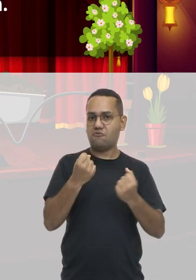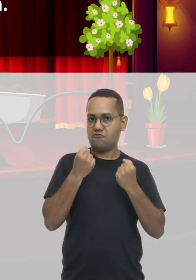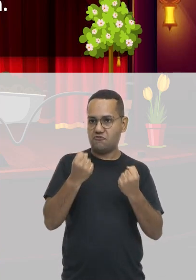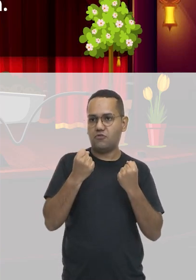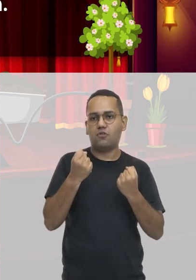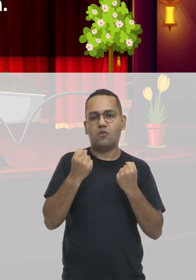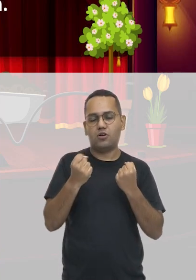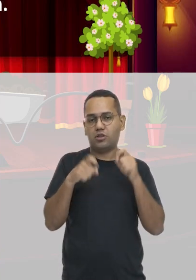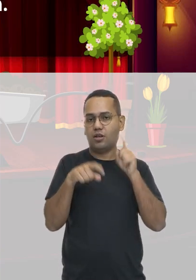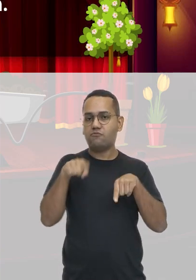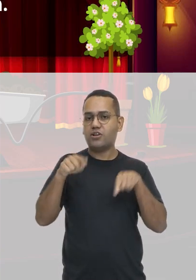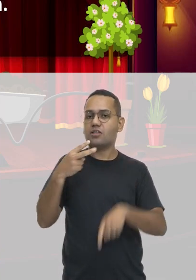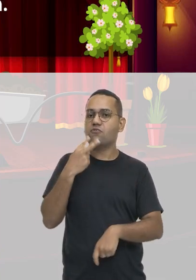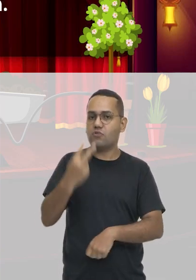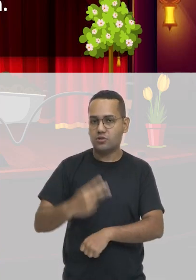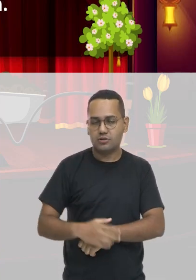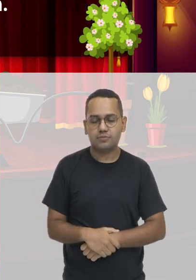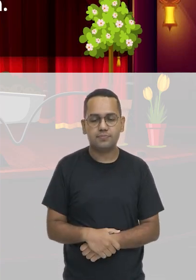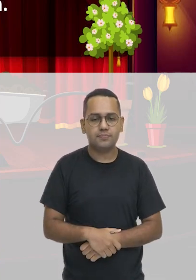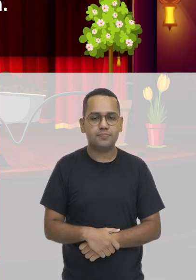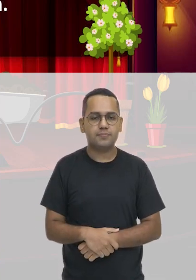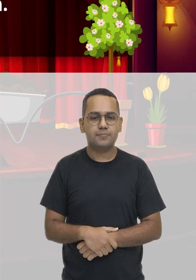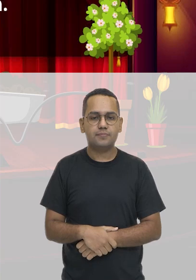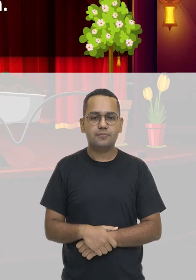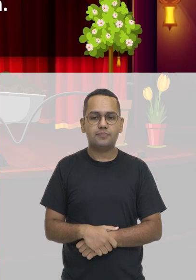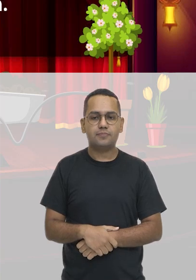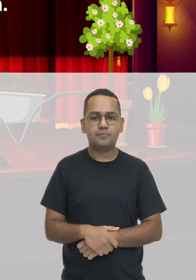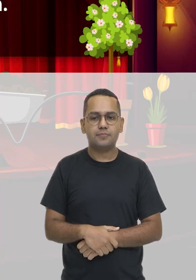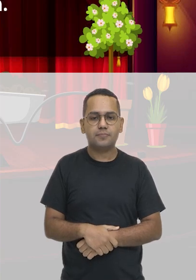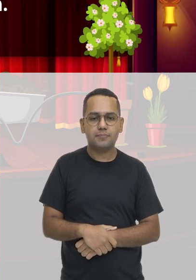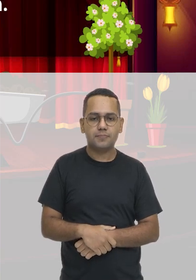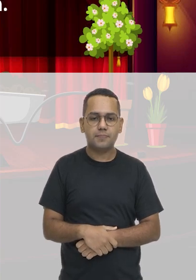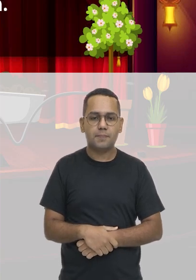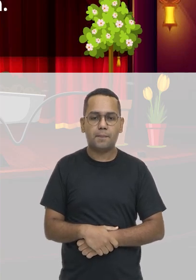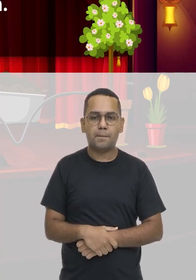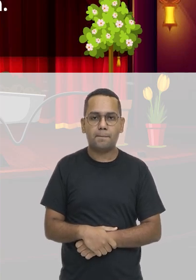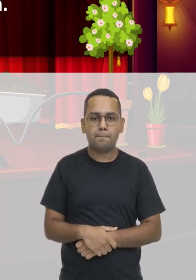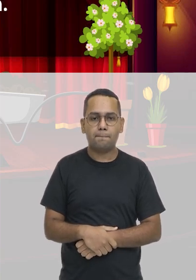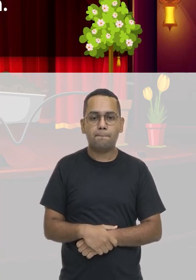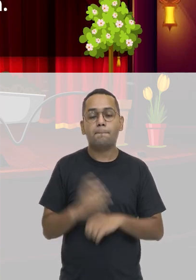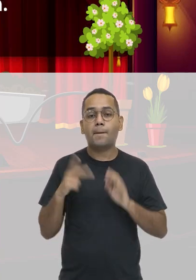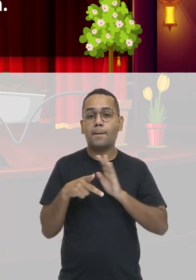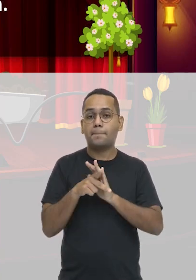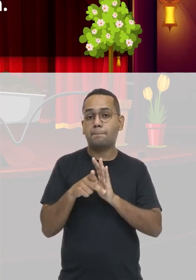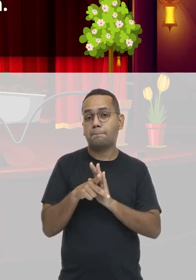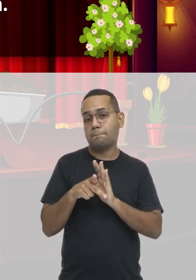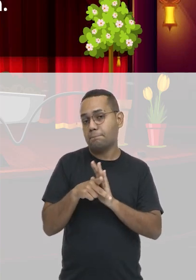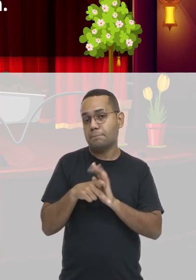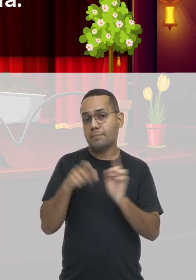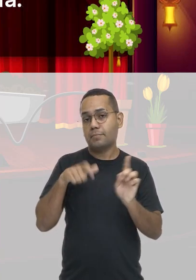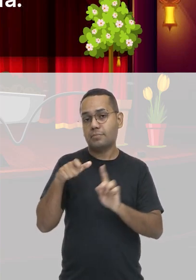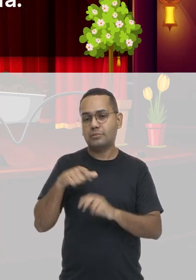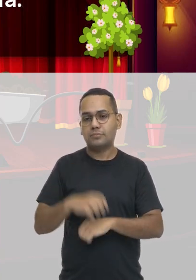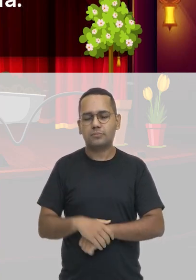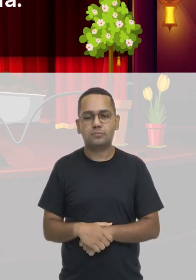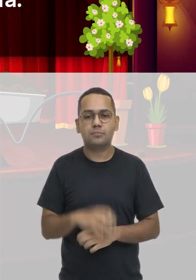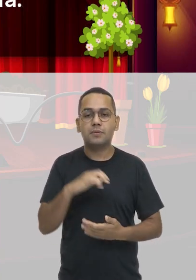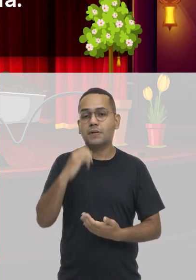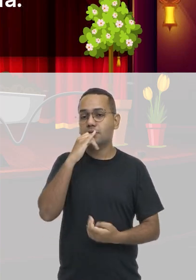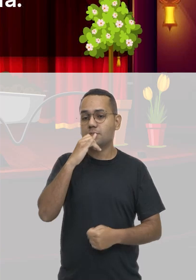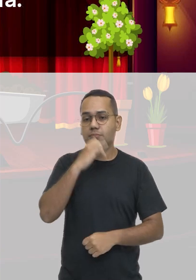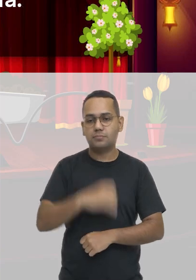Então, isso também, a entonação da voz é uma característica, certo? Do personagem. Um exemplo, vamos